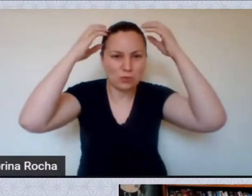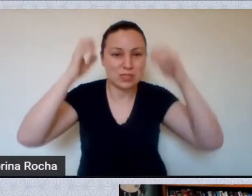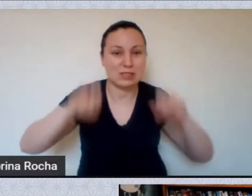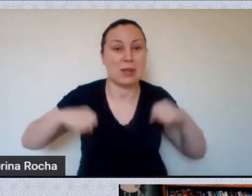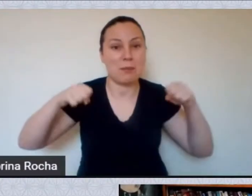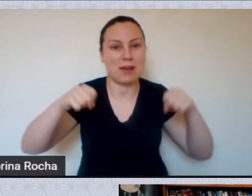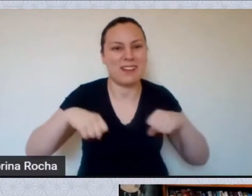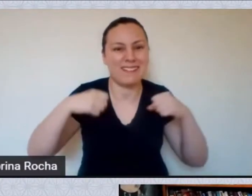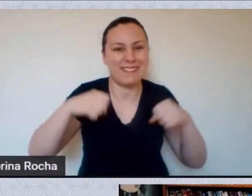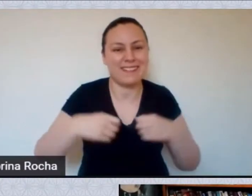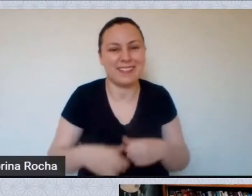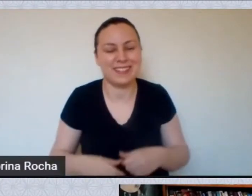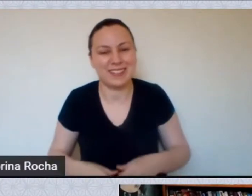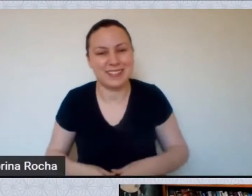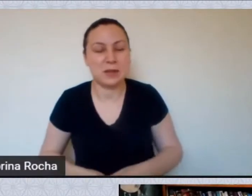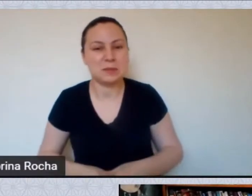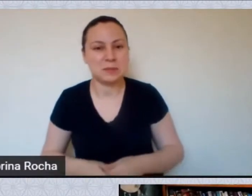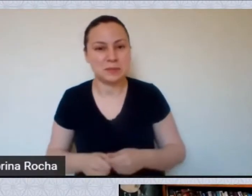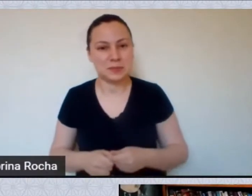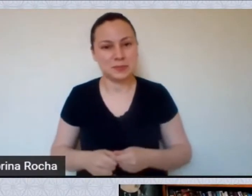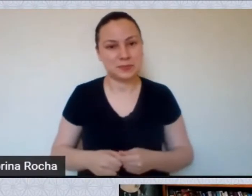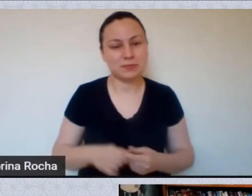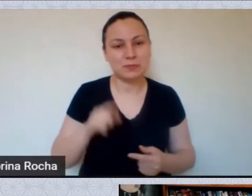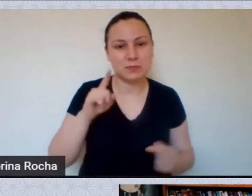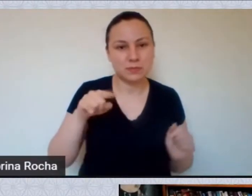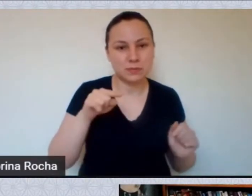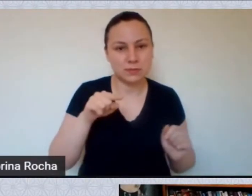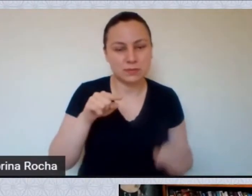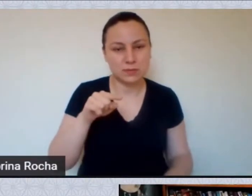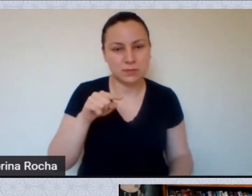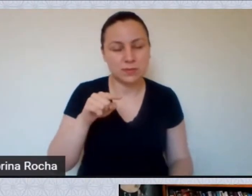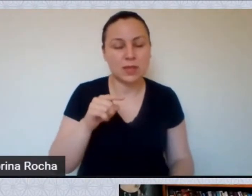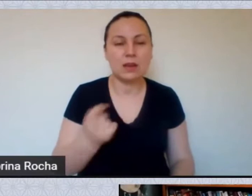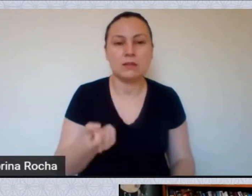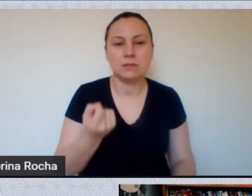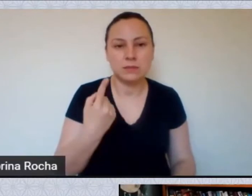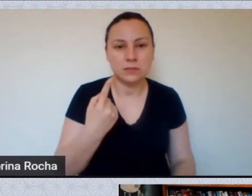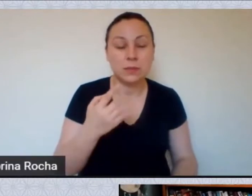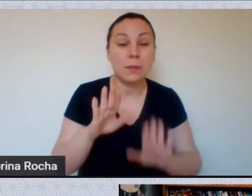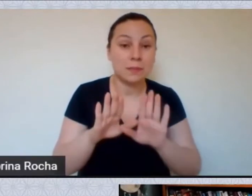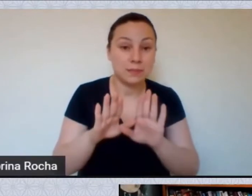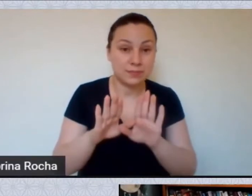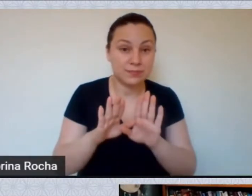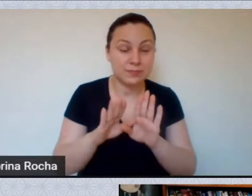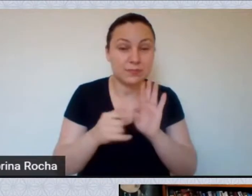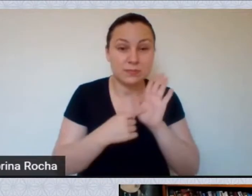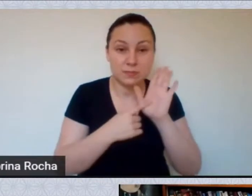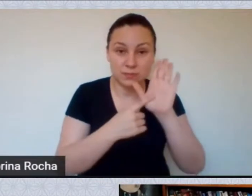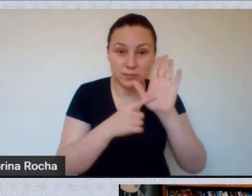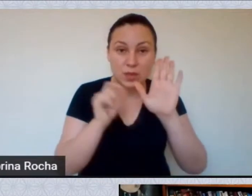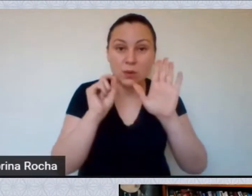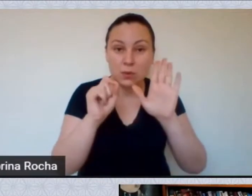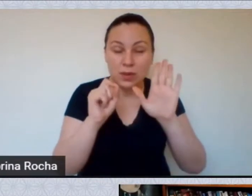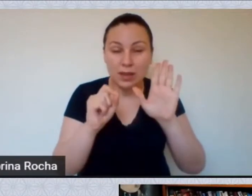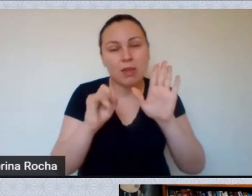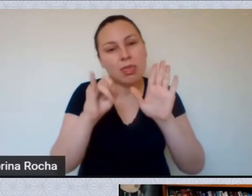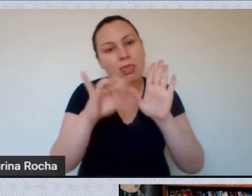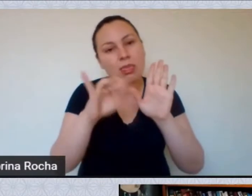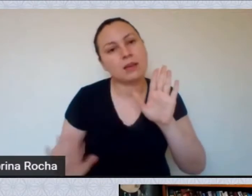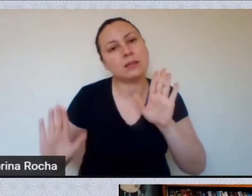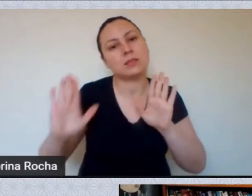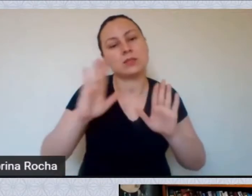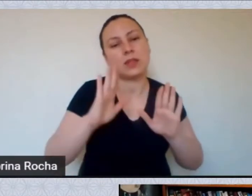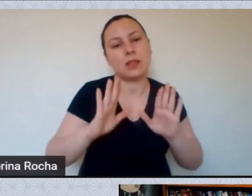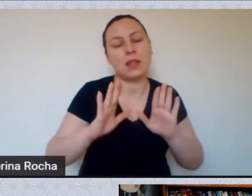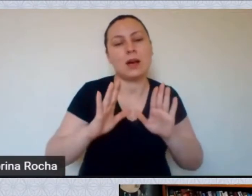e tal, né? E isso daí é uma coisa que é um absurdo, mas mostra o seguinte: mostra uma corrida internacional nesse momento, que é